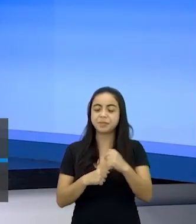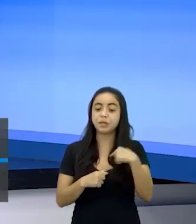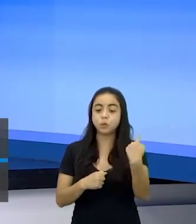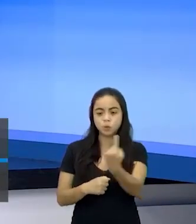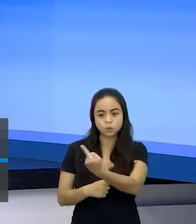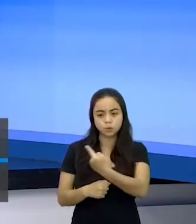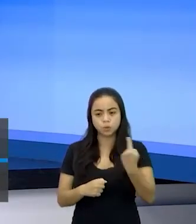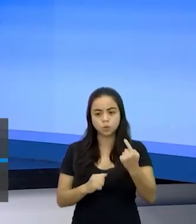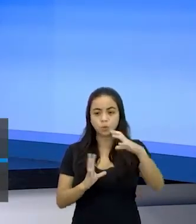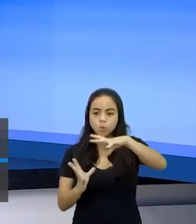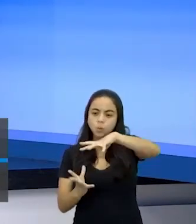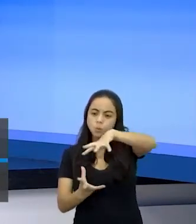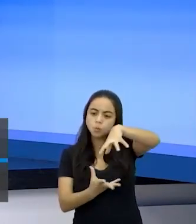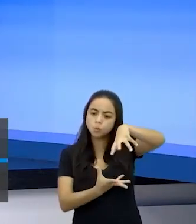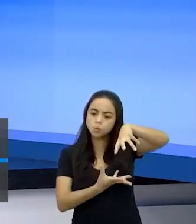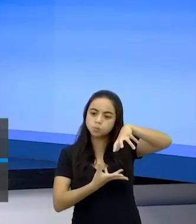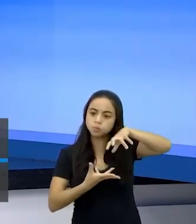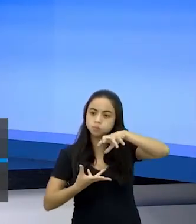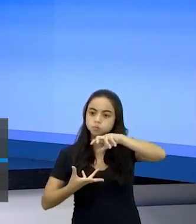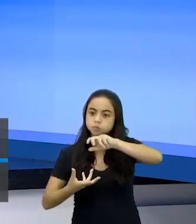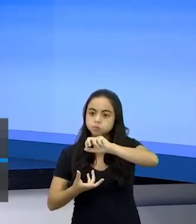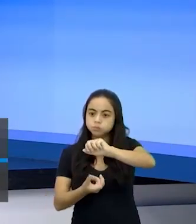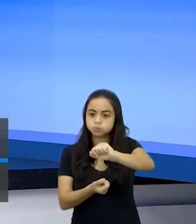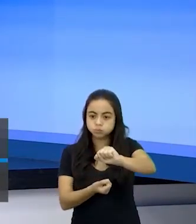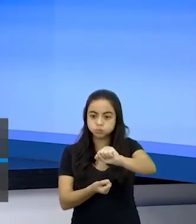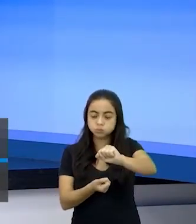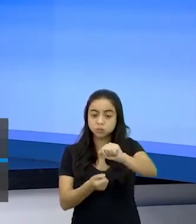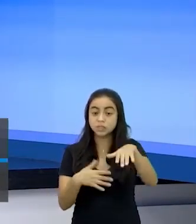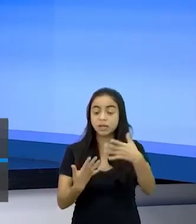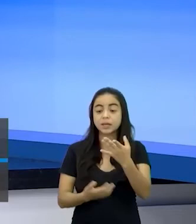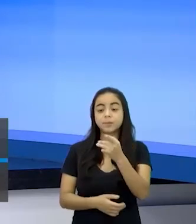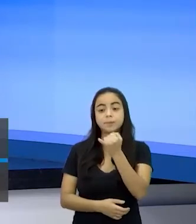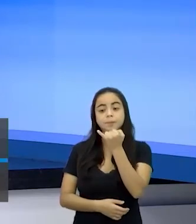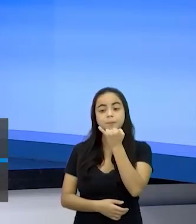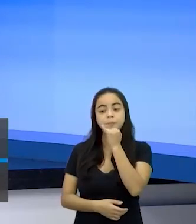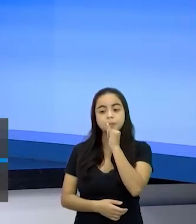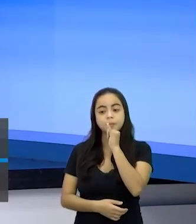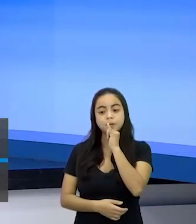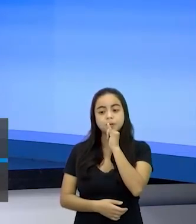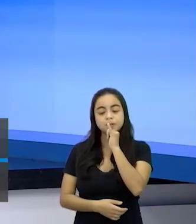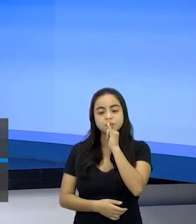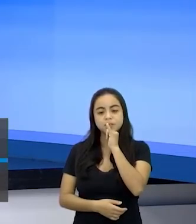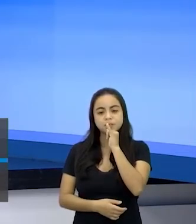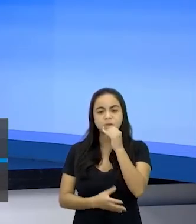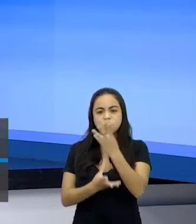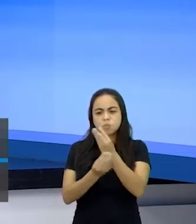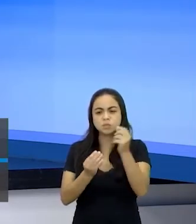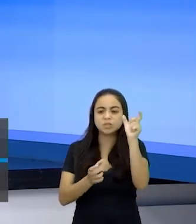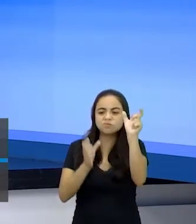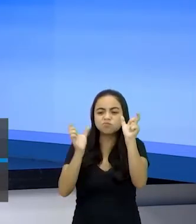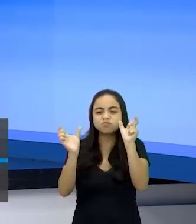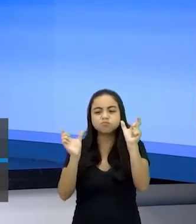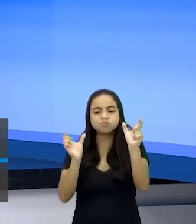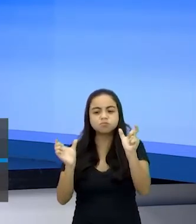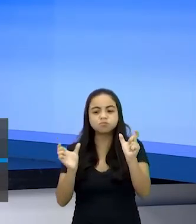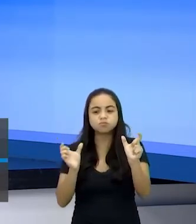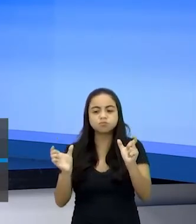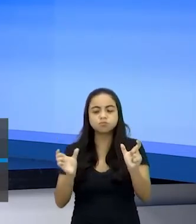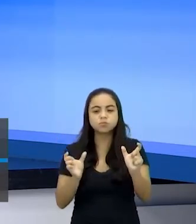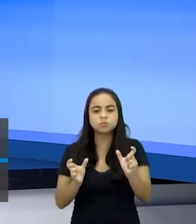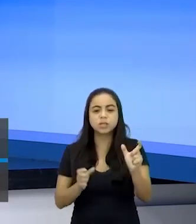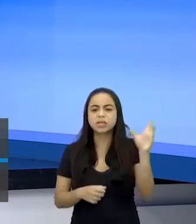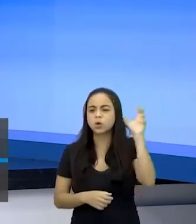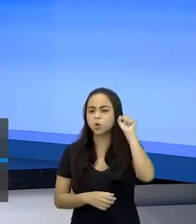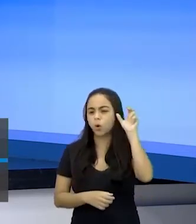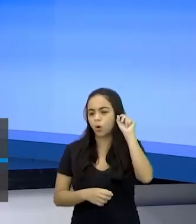mundo globalizado, Sim. né? Então, por exemplo, são várias as expressões que nós temos aqui, que nós ouviremos